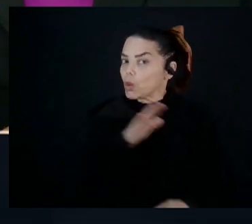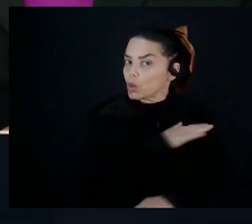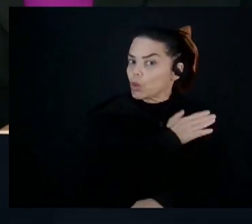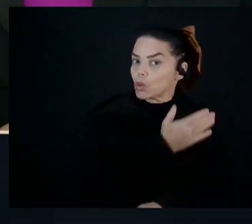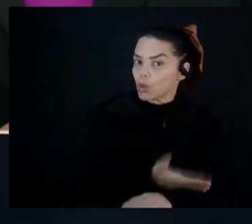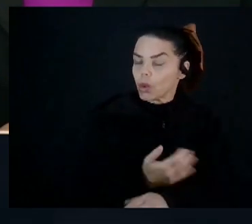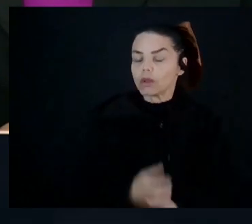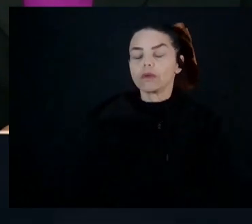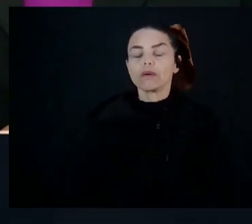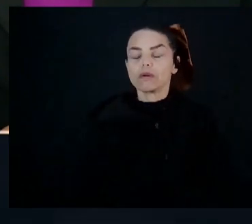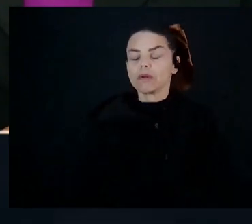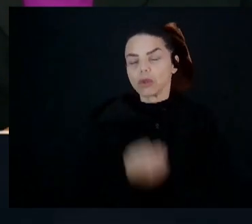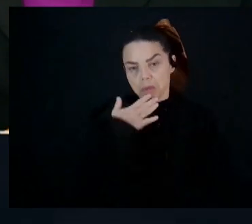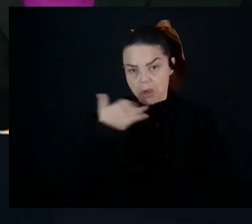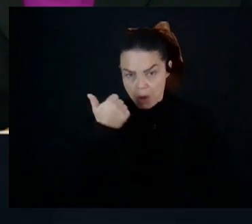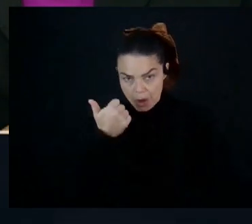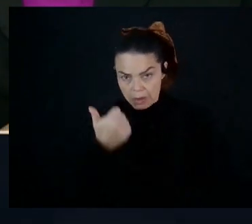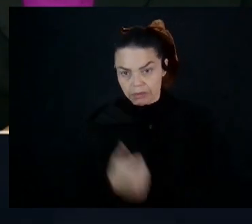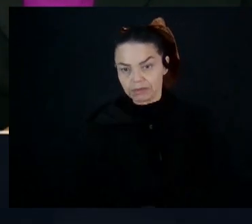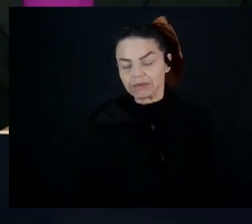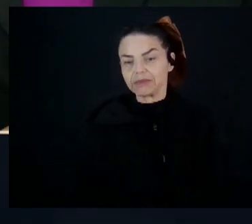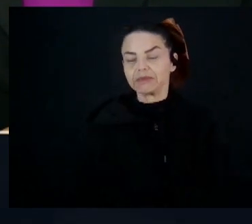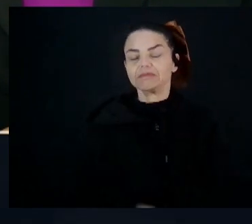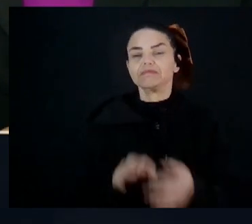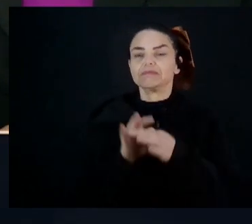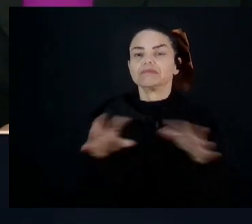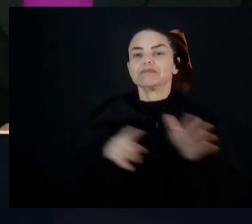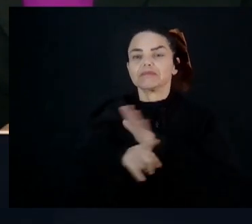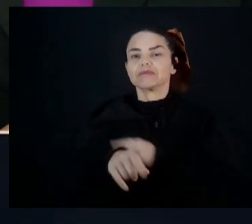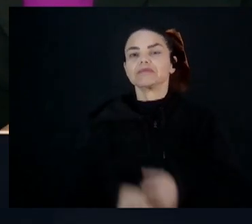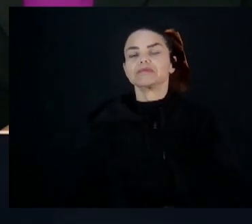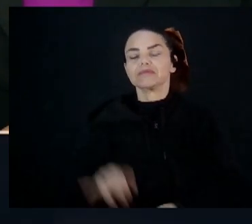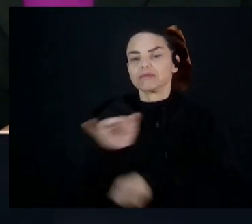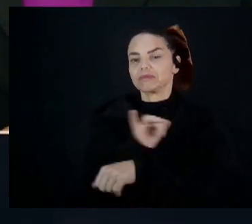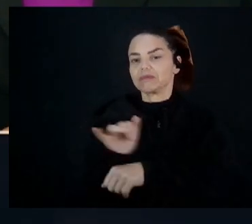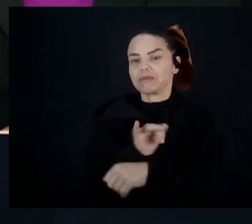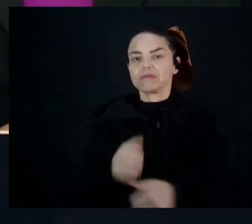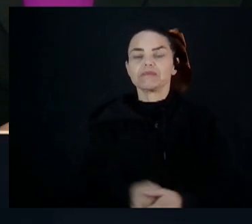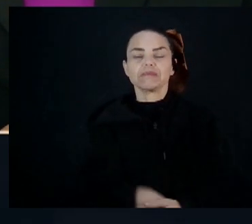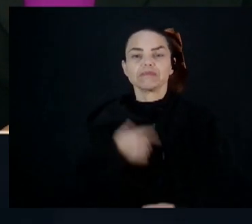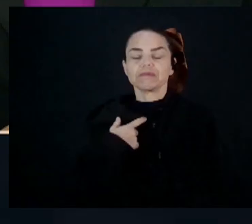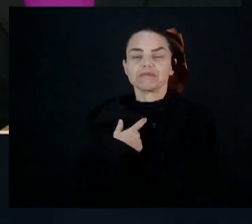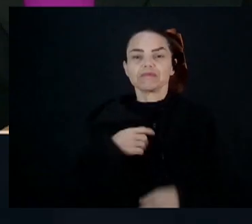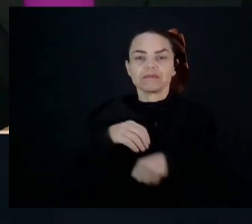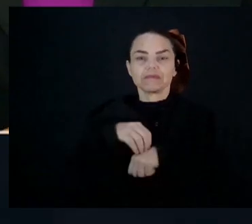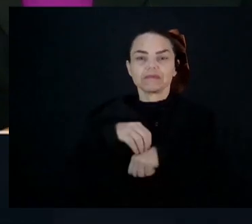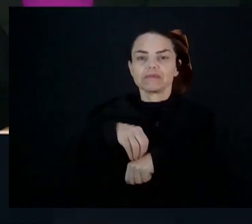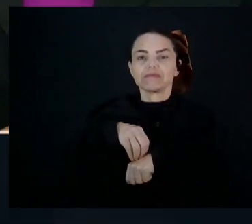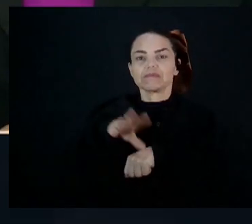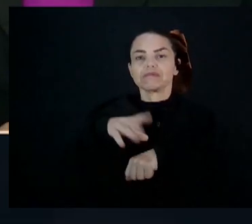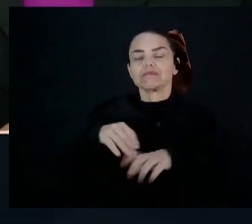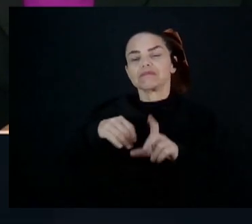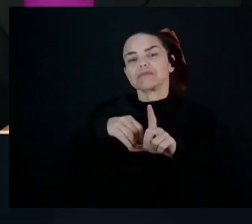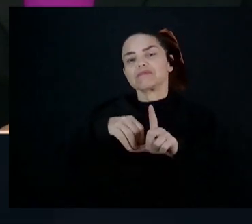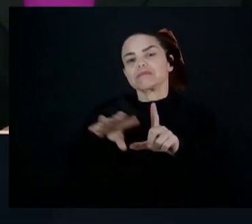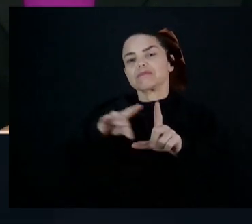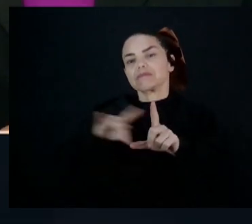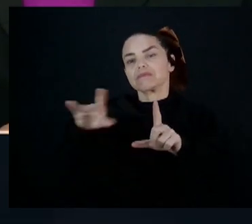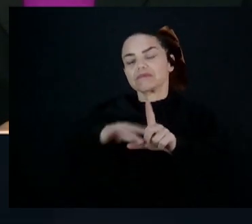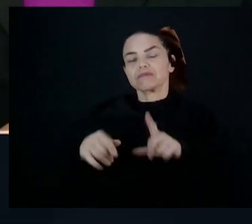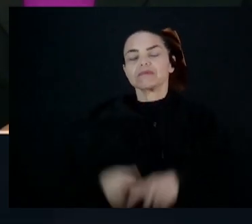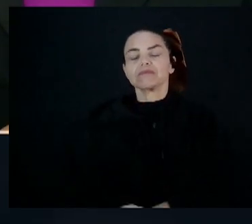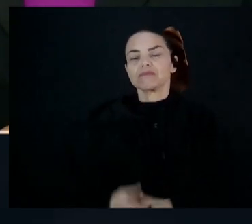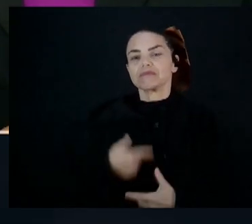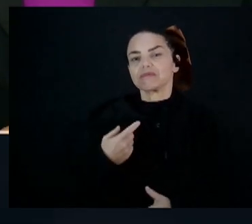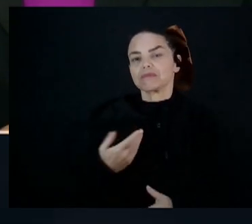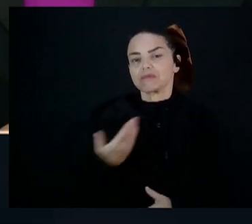estão aqui neste programa de hoje, já está disponível lá no YouTube, tá? Você pode pegar já e compartilhar com as pessoas aí do seu convívio.